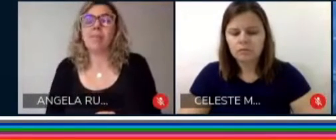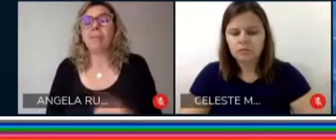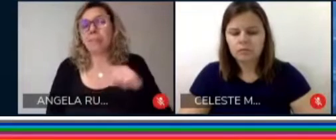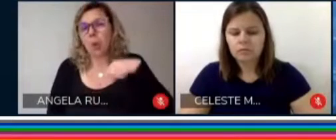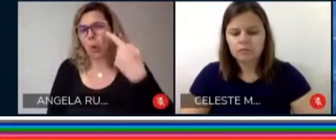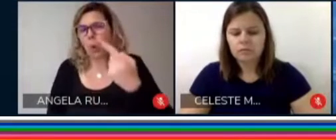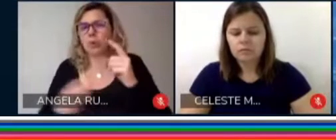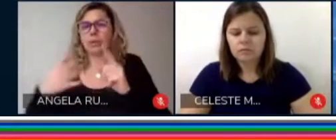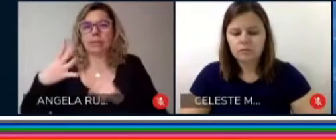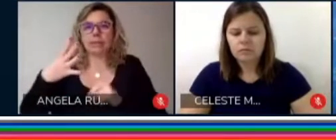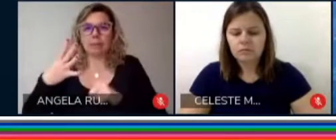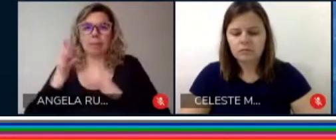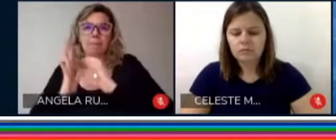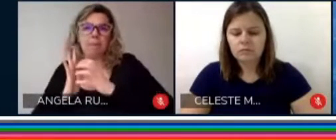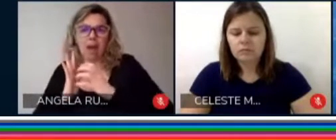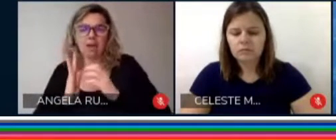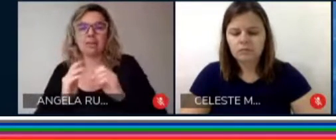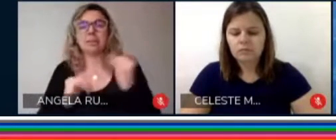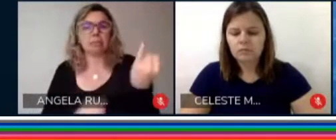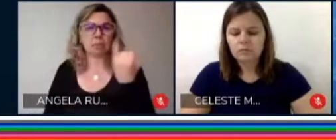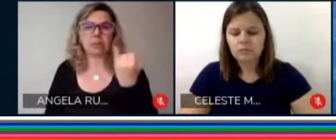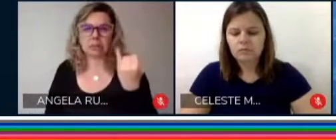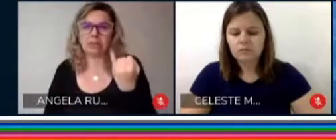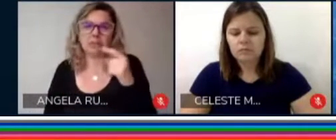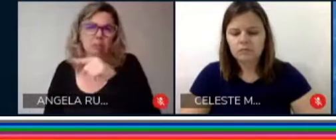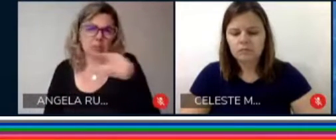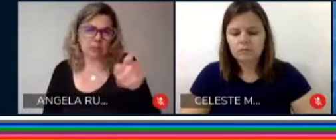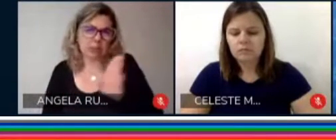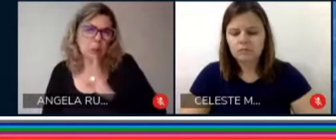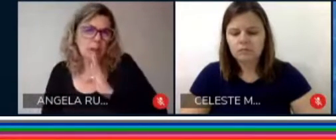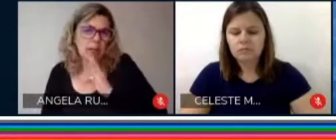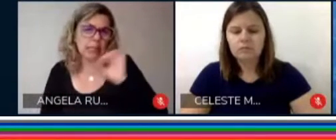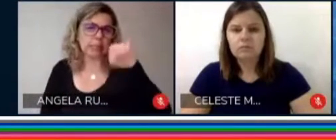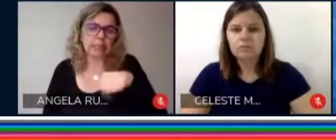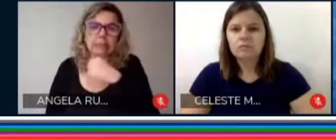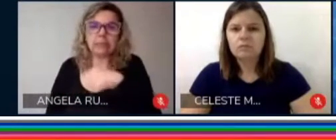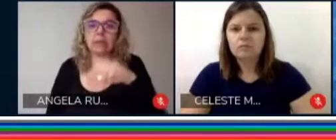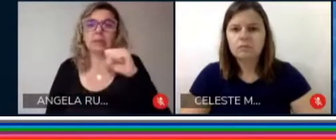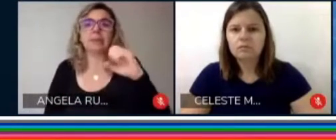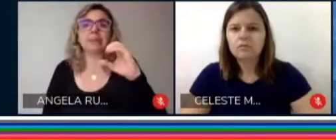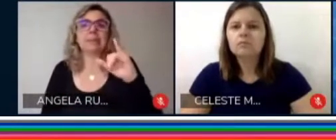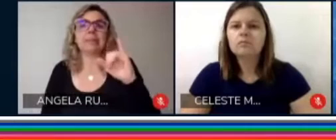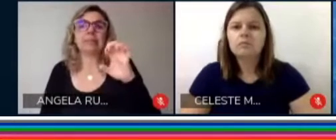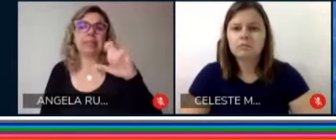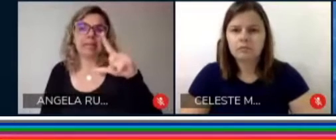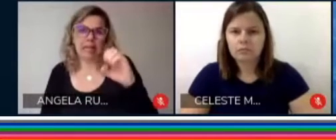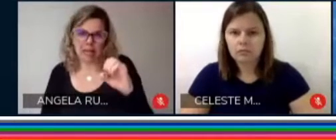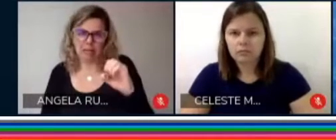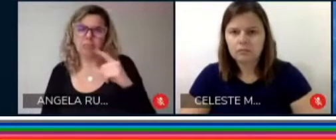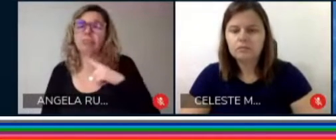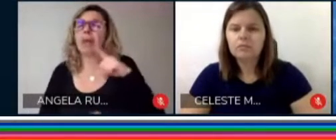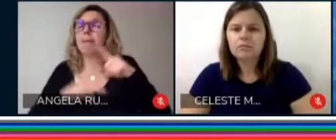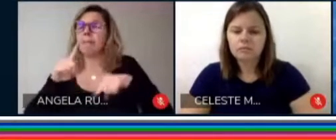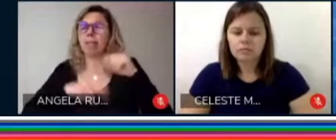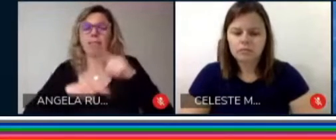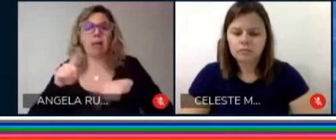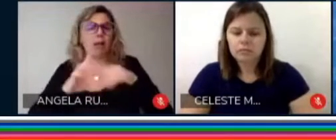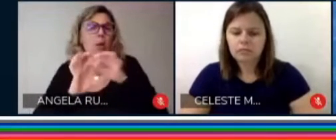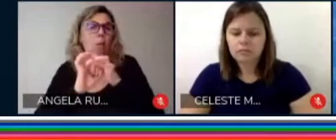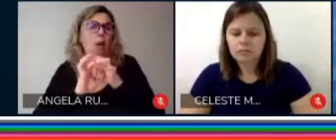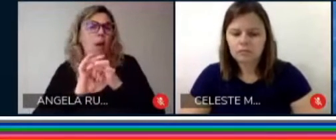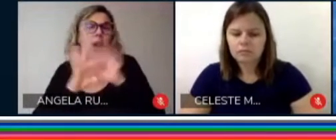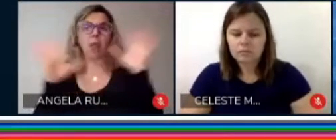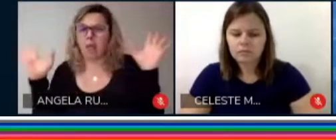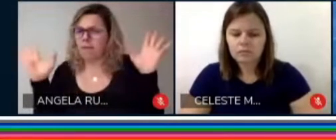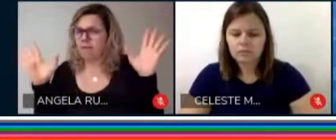Aqui outra base de dados importante, não sei se vocês já conhecem, que é a Cielo, que traz materiais de acesso livre também,